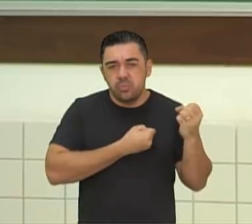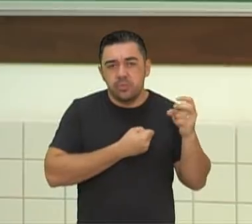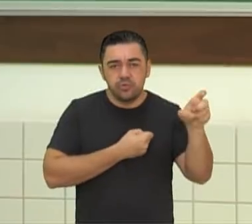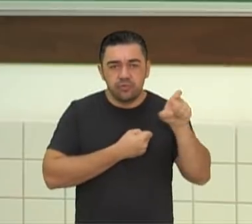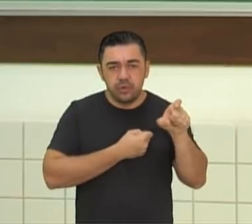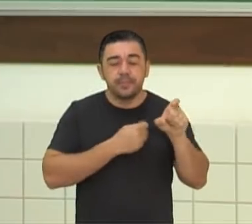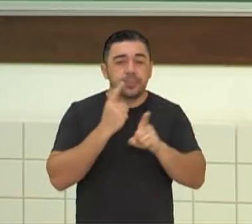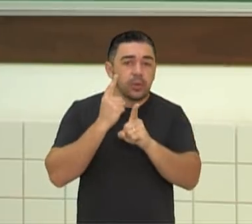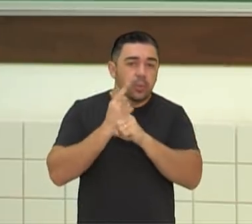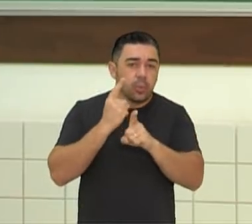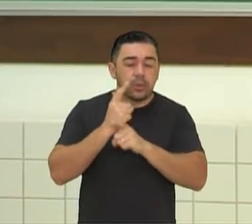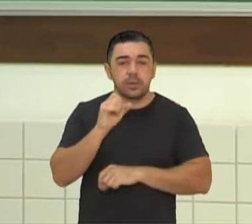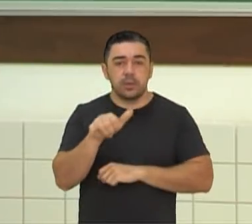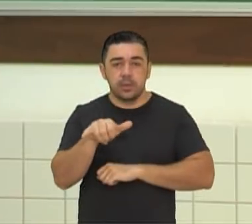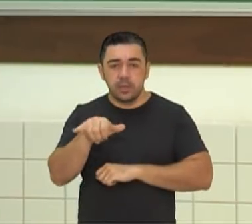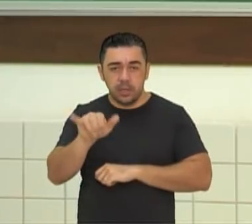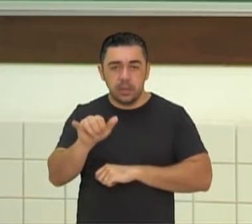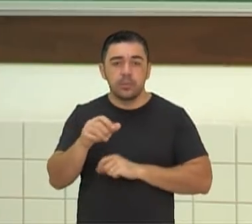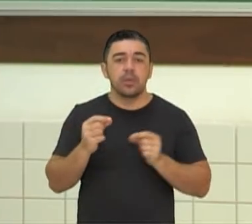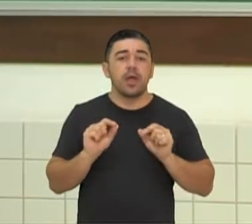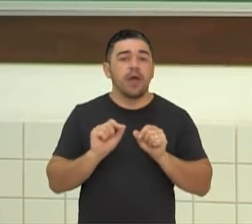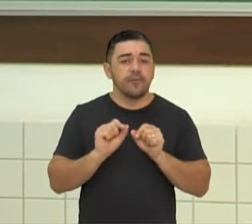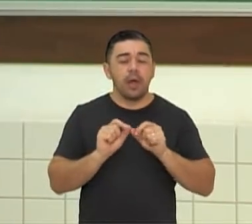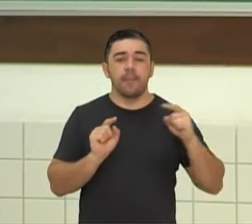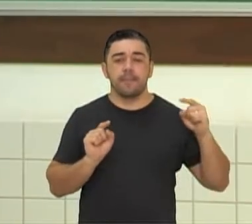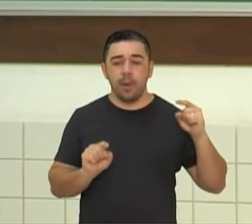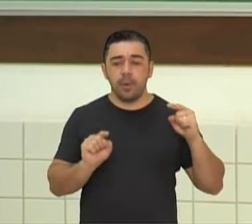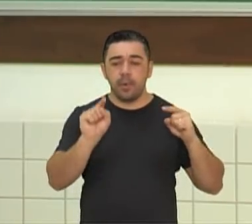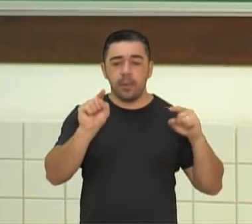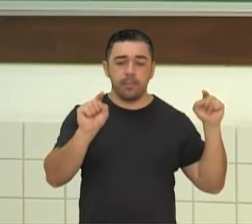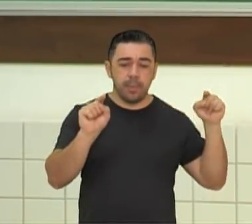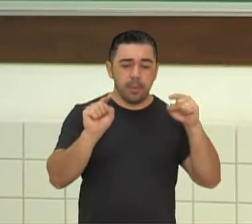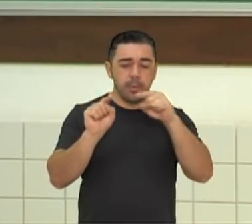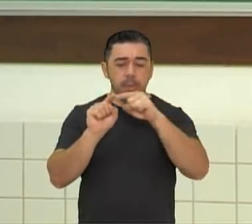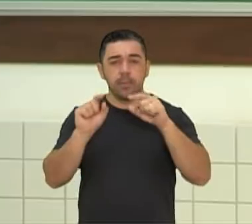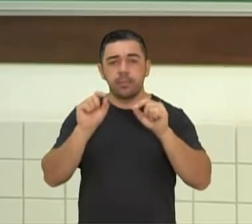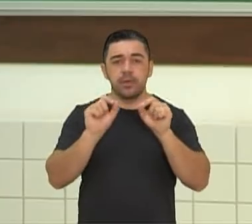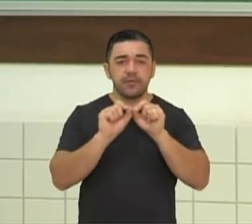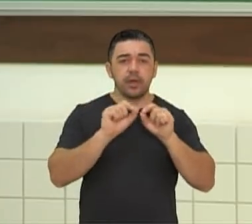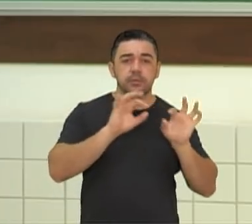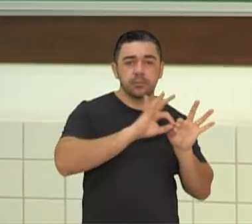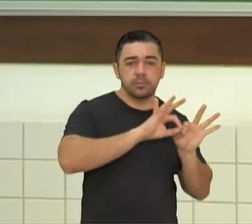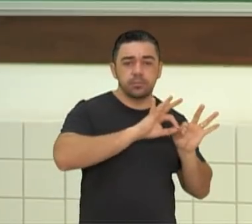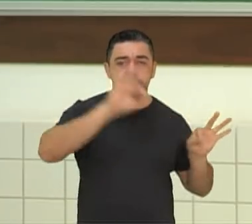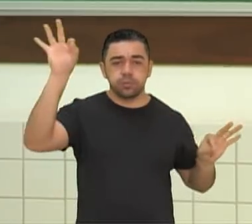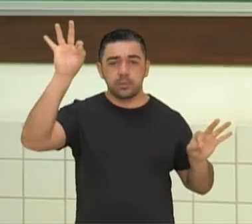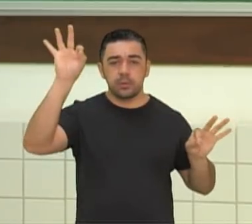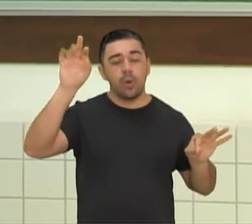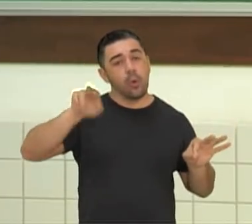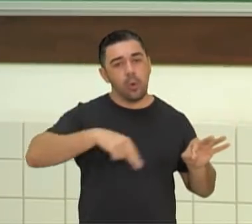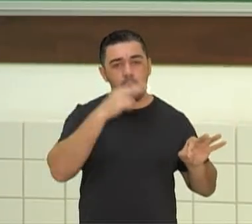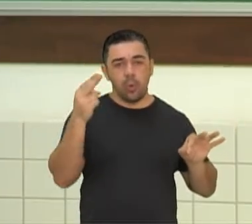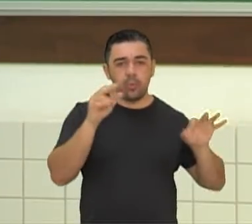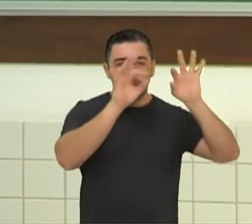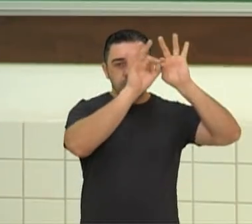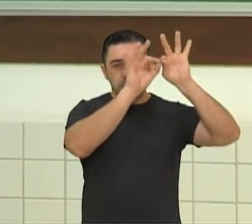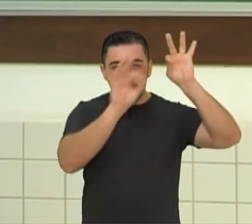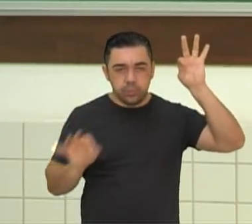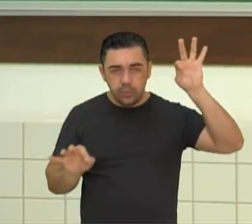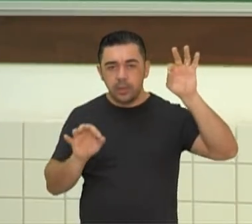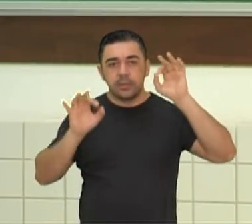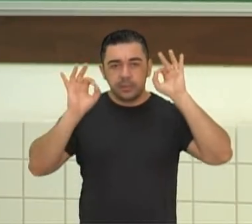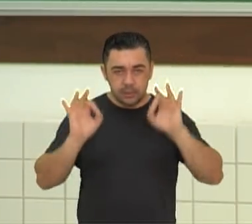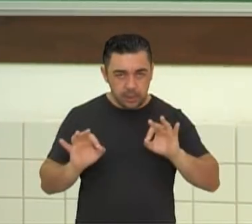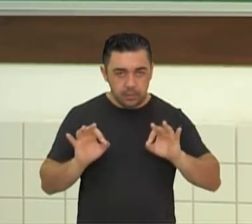para y, marca os pares ordenados no plano cartesiano e liga com uma régua. E você tem a tua reta bem certinho, tá